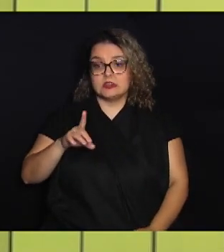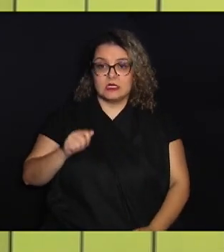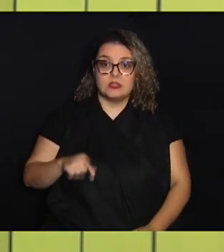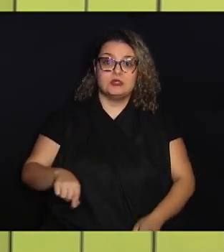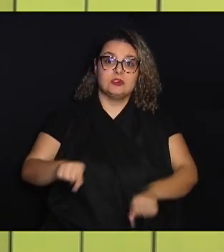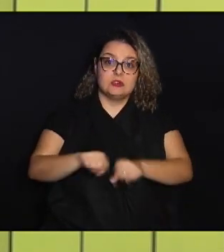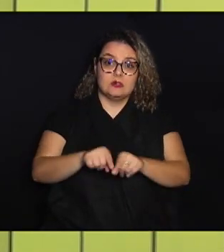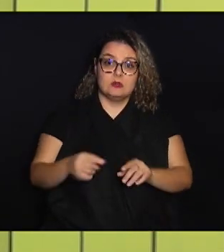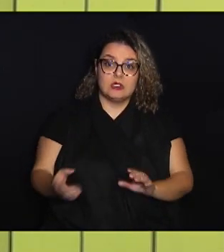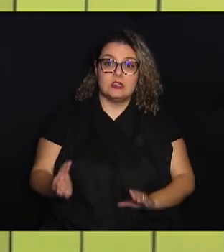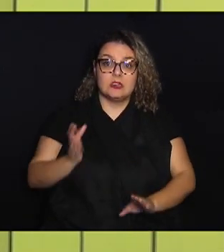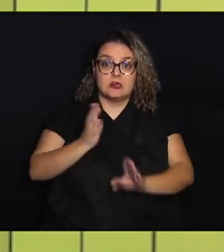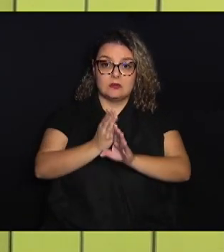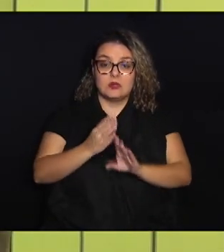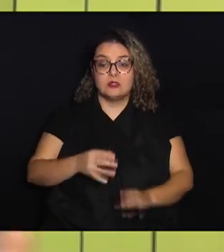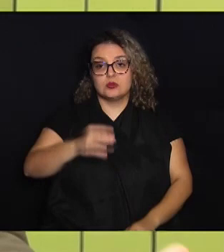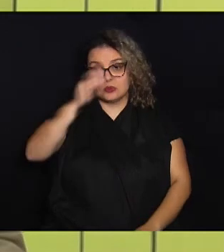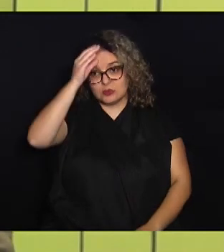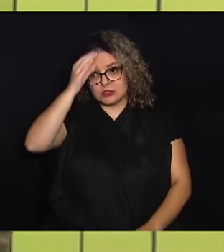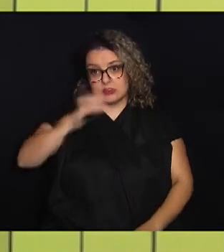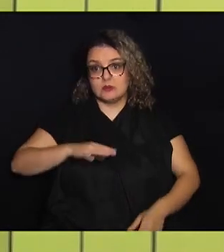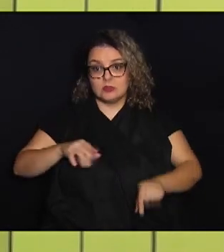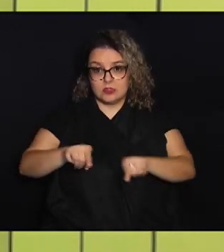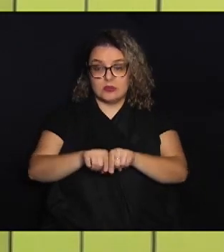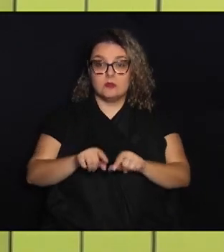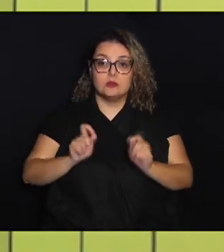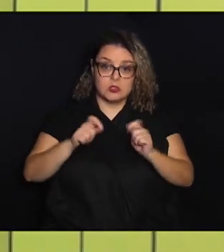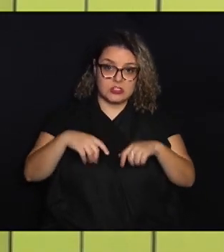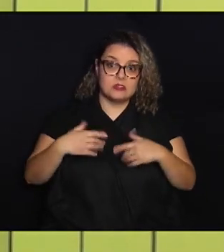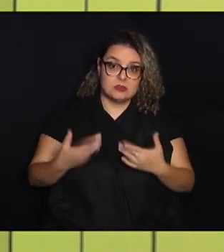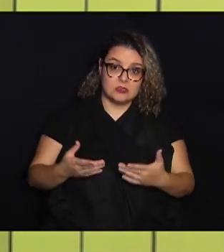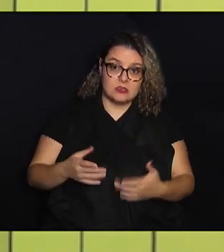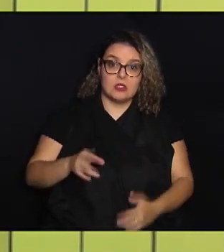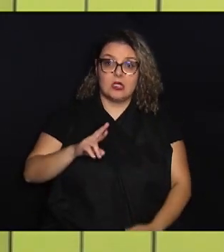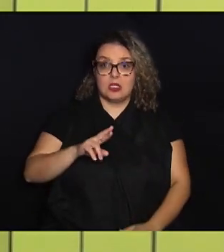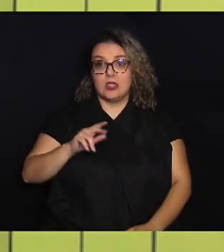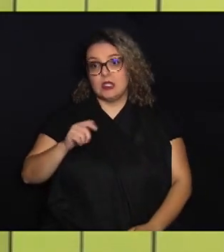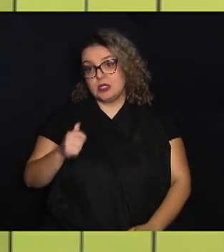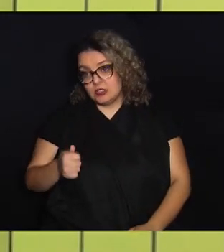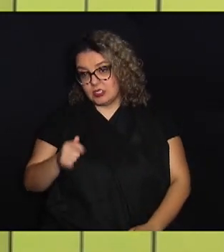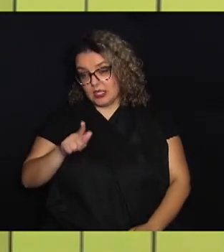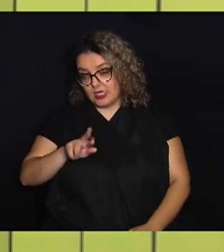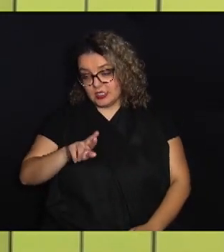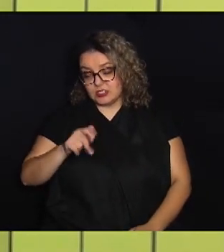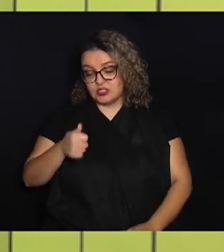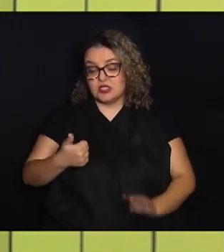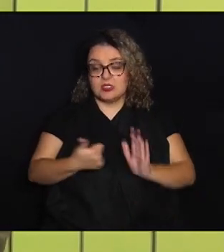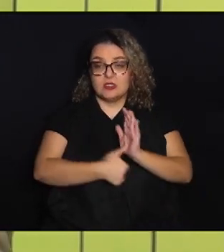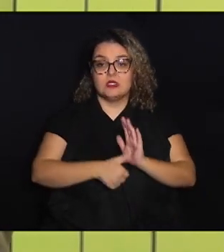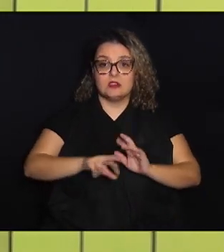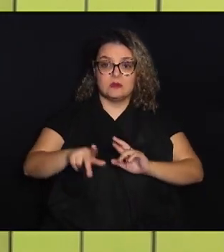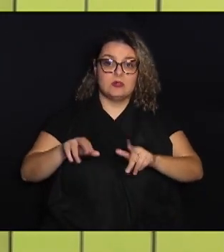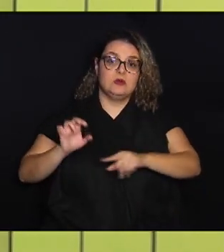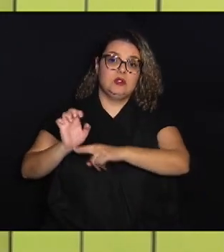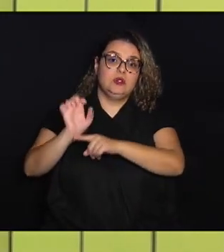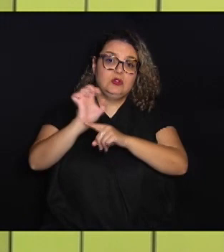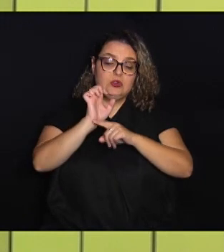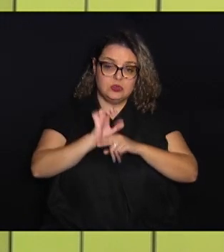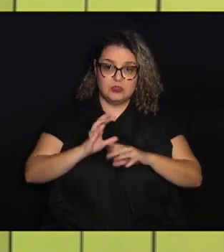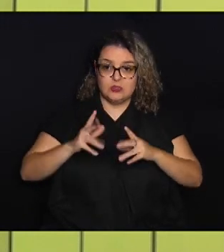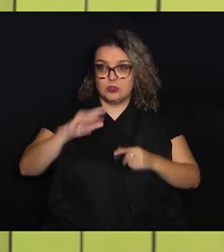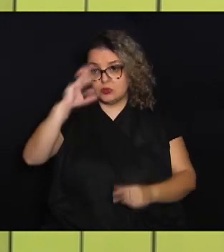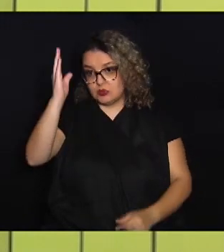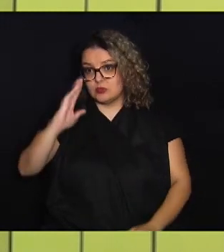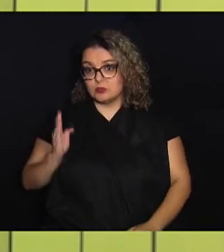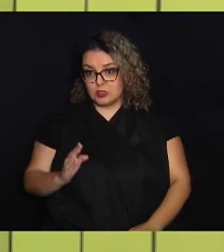do cidadão. Atualmente, possível é tirar RG diferentes no estados. Em todos os estados aí do